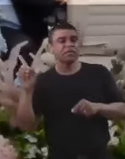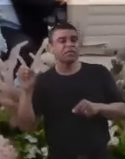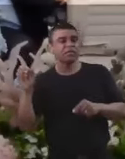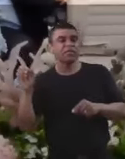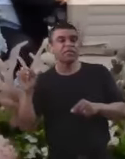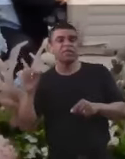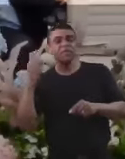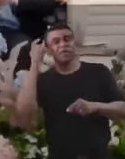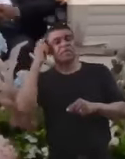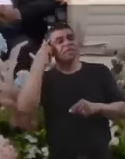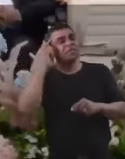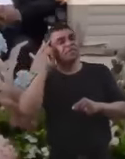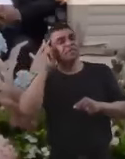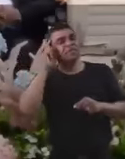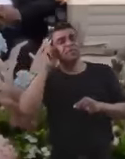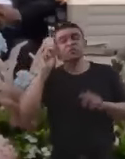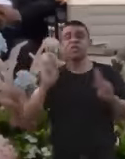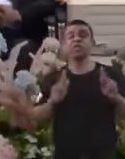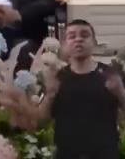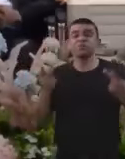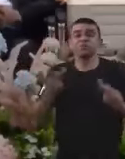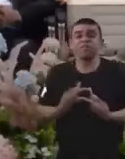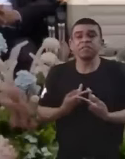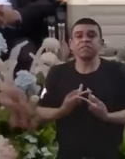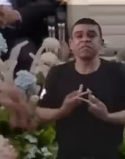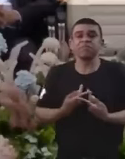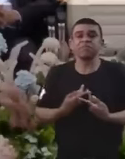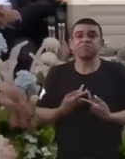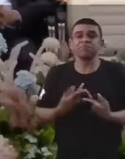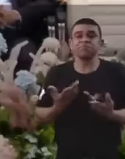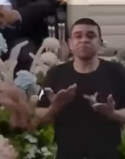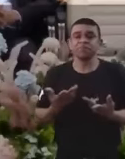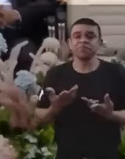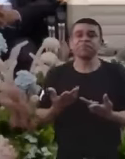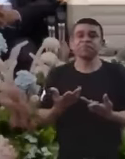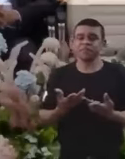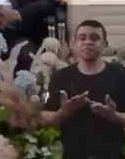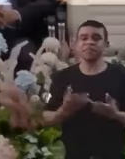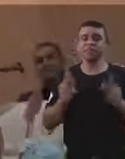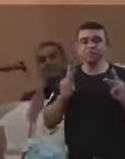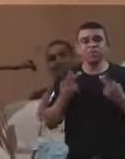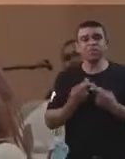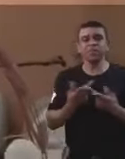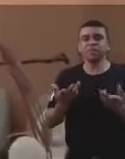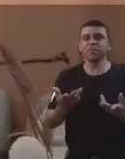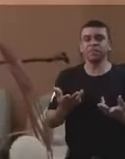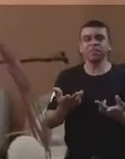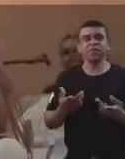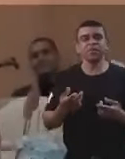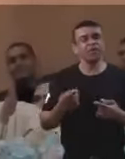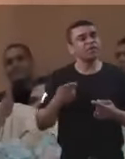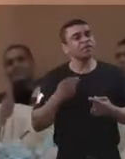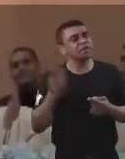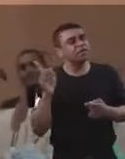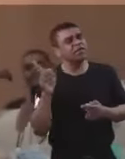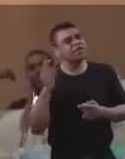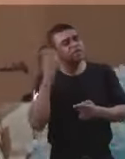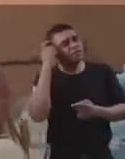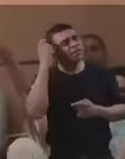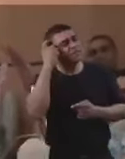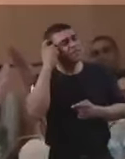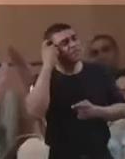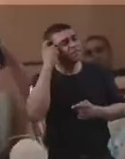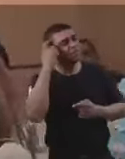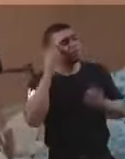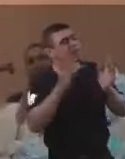olhar o dedo na cara dele assim, ó, dá a herança pro moleque aí, ô ladrão. Meu irmão, Jesus vai comigo e ele vai se dar mal. E